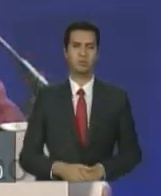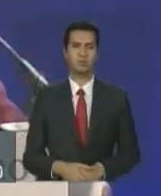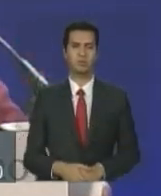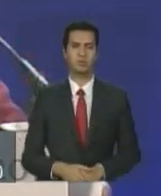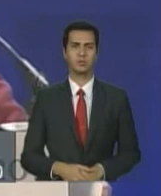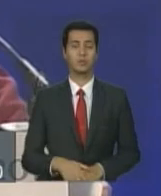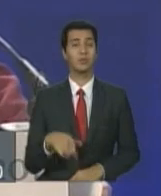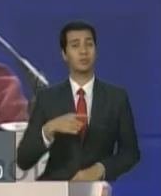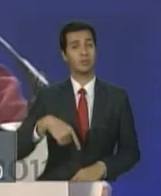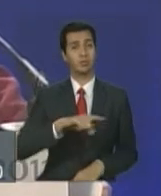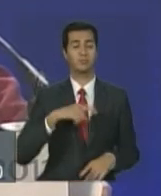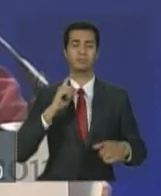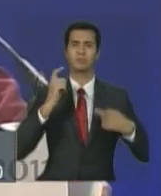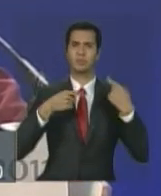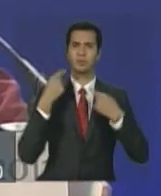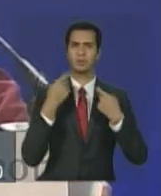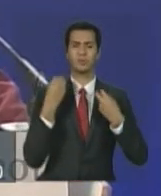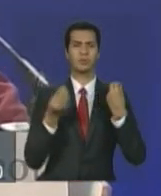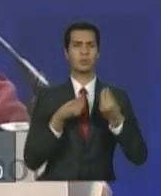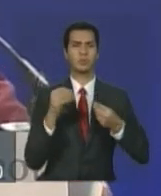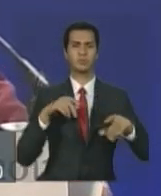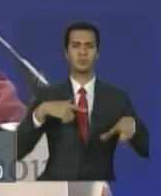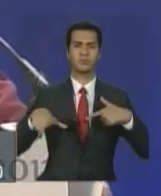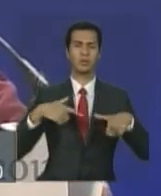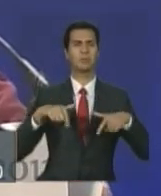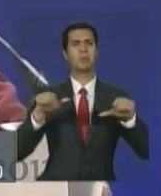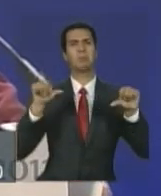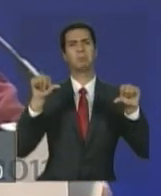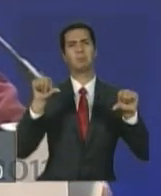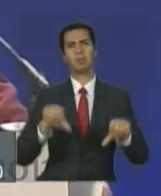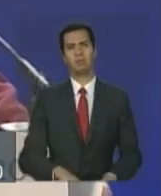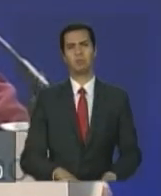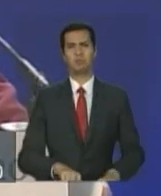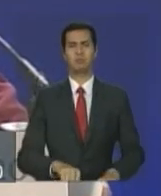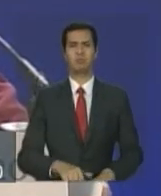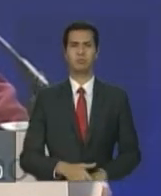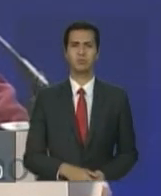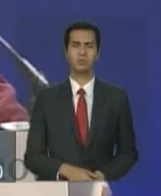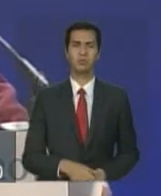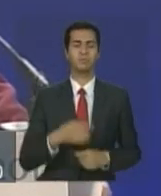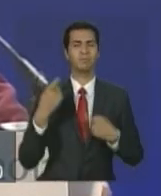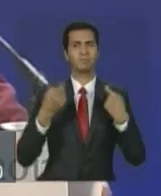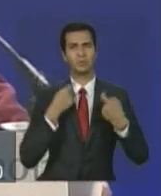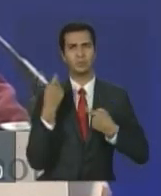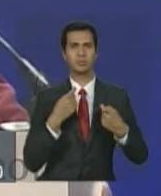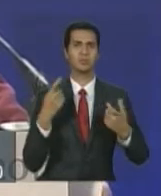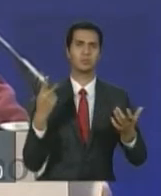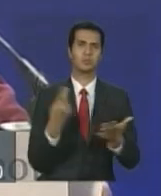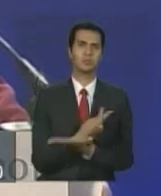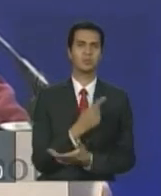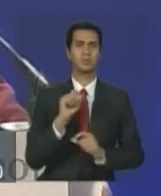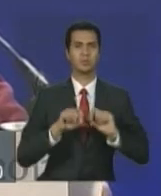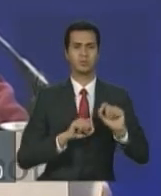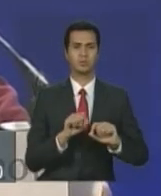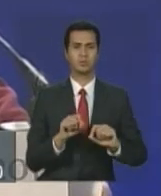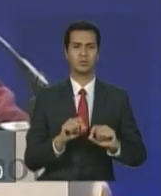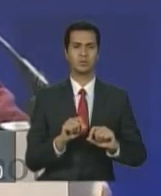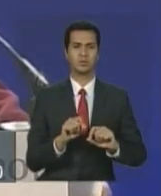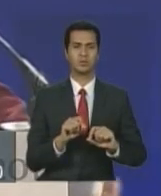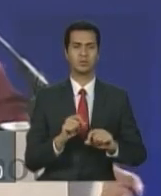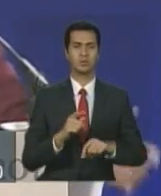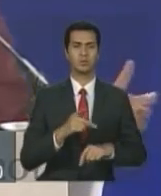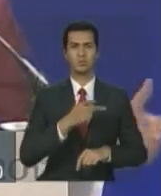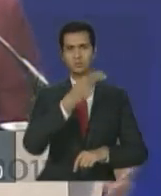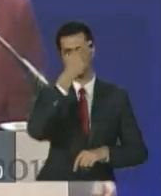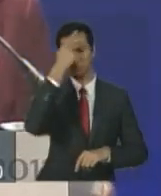preocupados com a precarização do trabalho, muito preocupados com isso que se chama o pessoal que desiste de